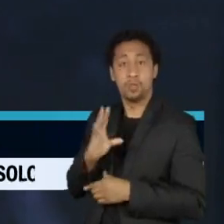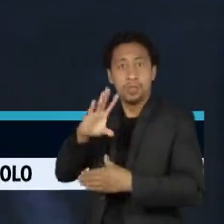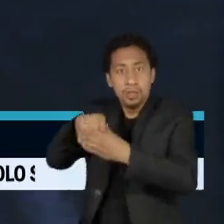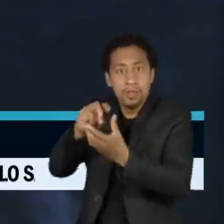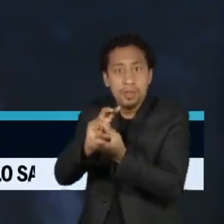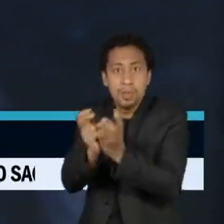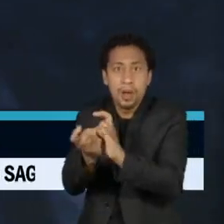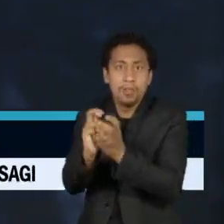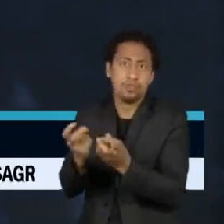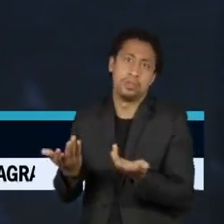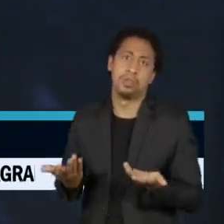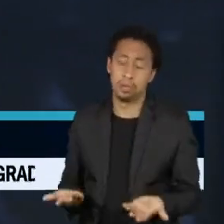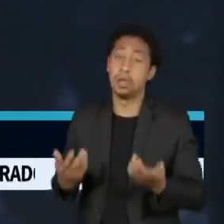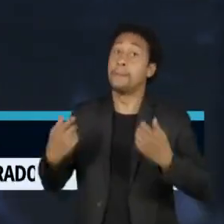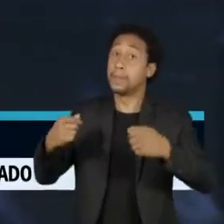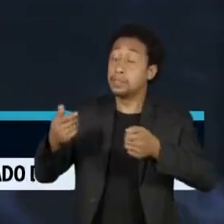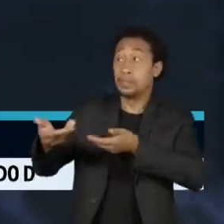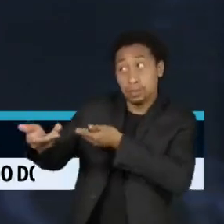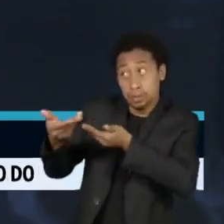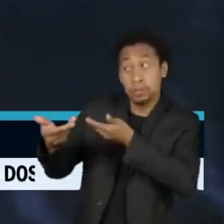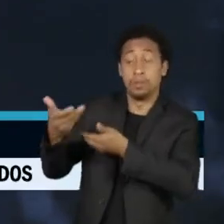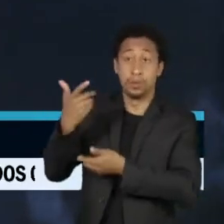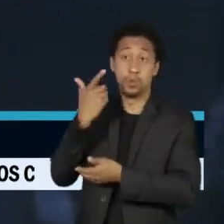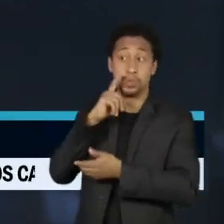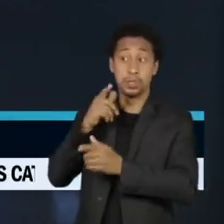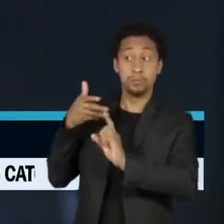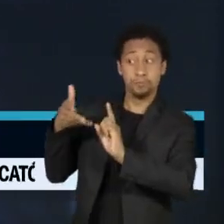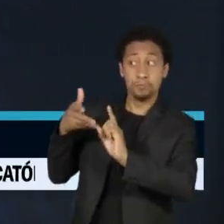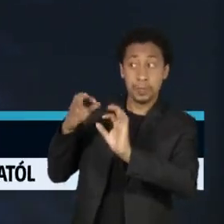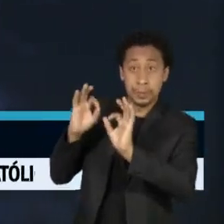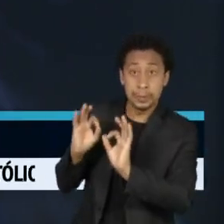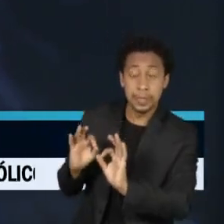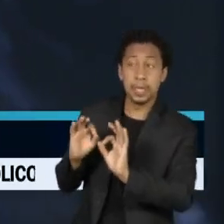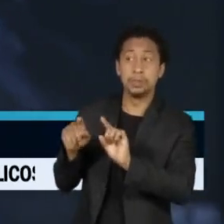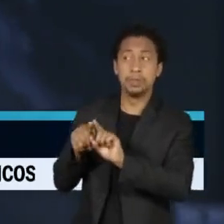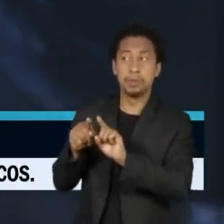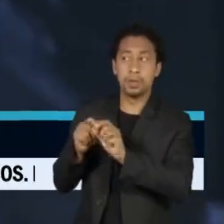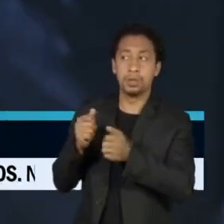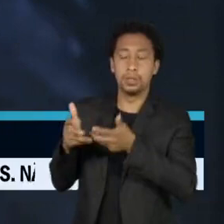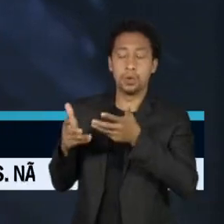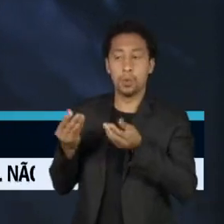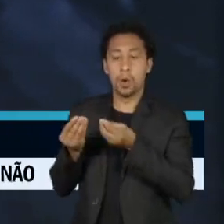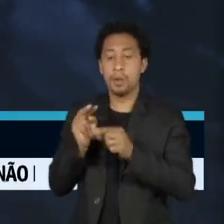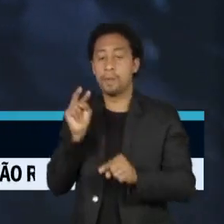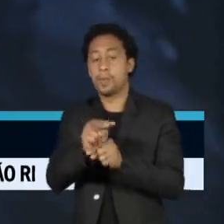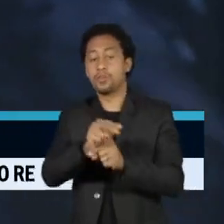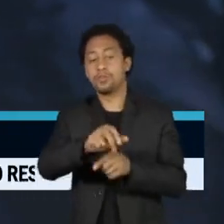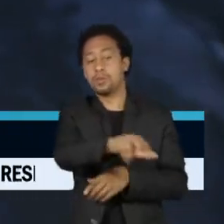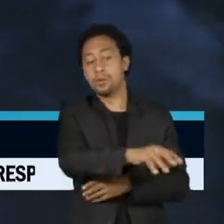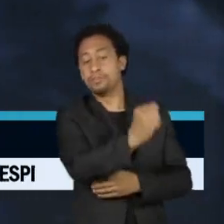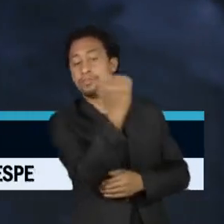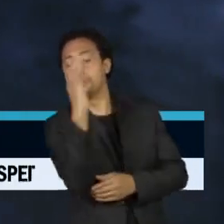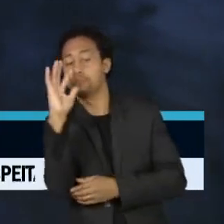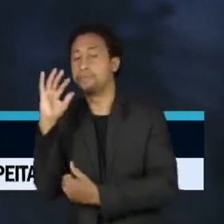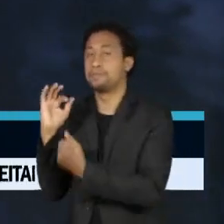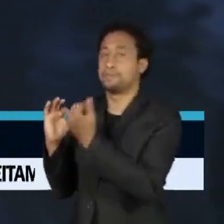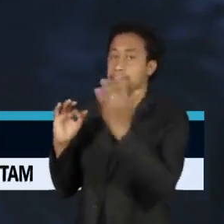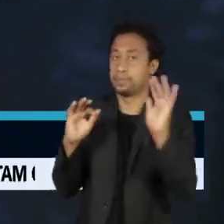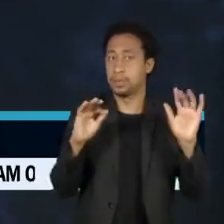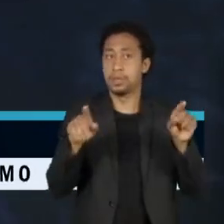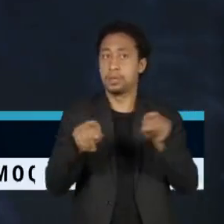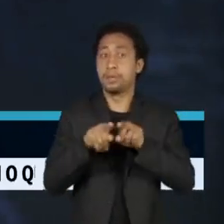comunidade internacional, acertando nas palavras, no tom e principalmente nas práticas de proteção ao meio ambiente e na atuação em